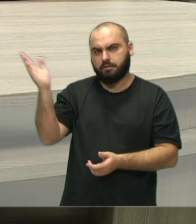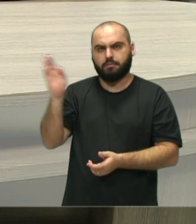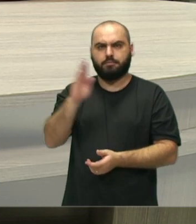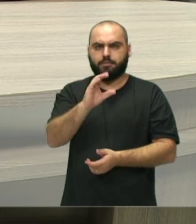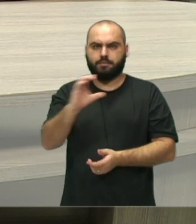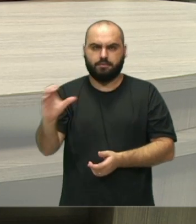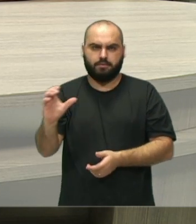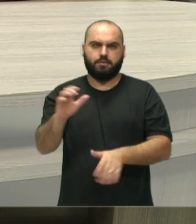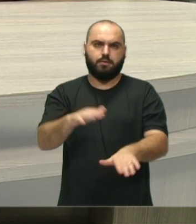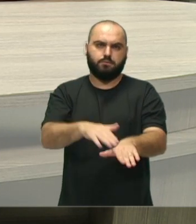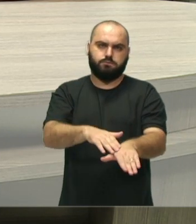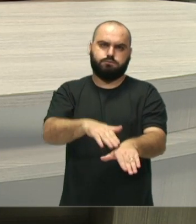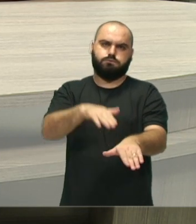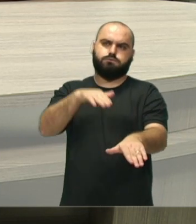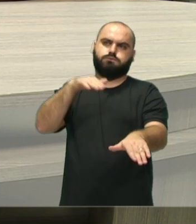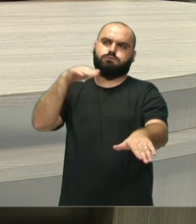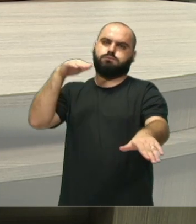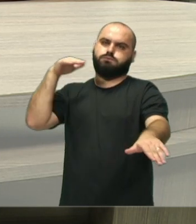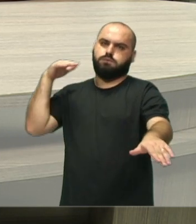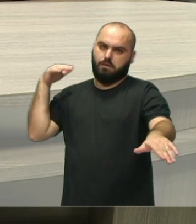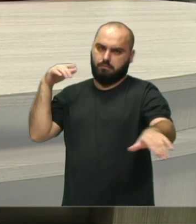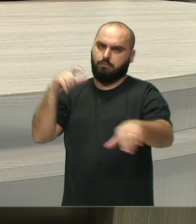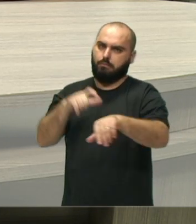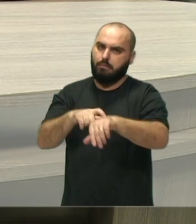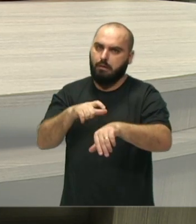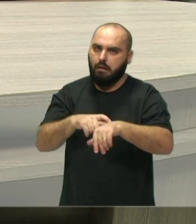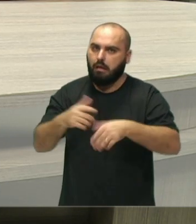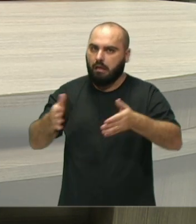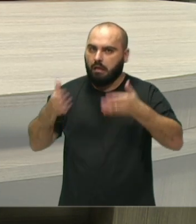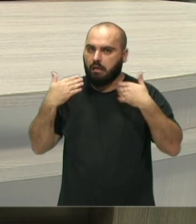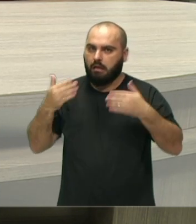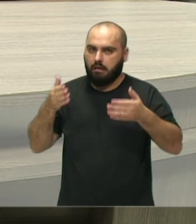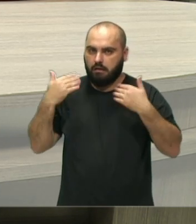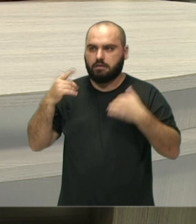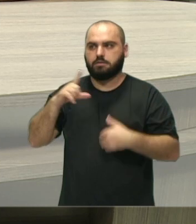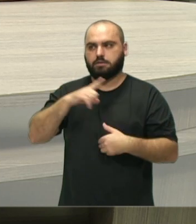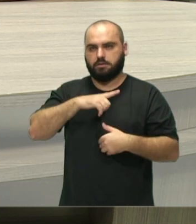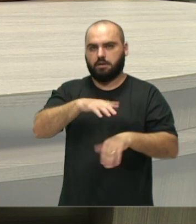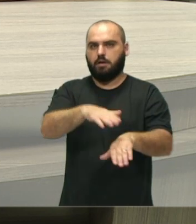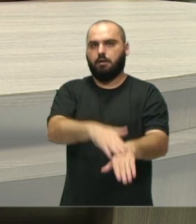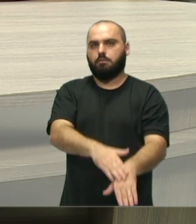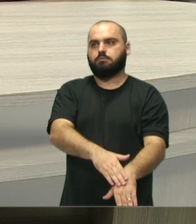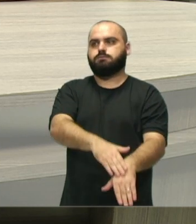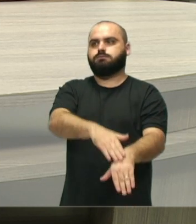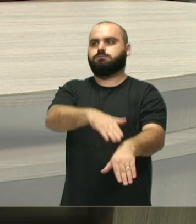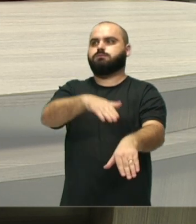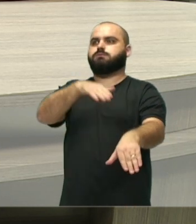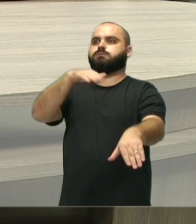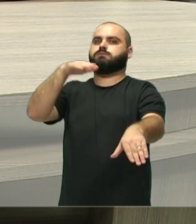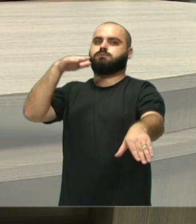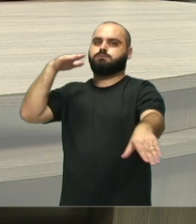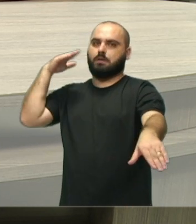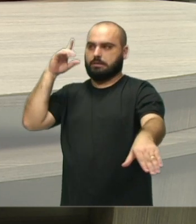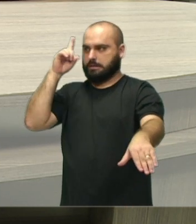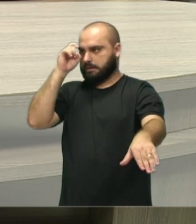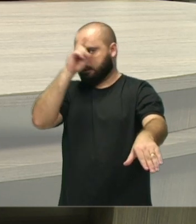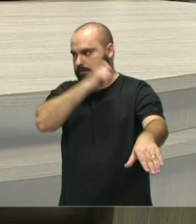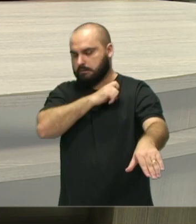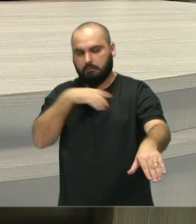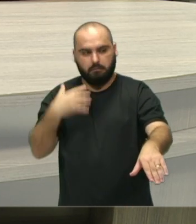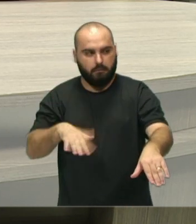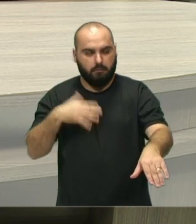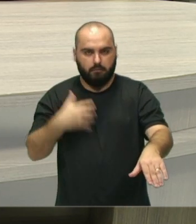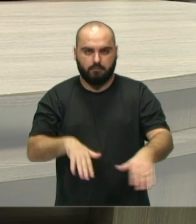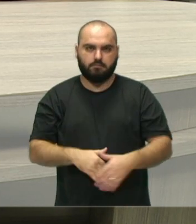principalmente na região, na época da temporada de verão, é o caos,